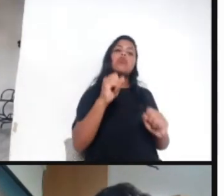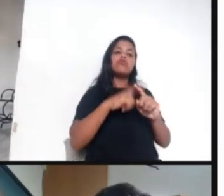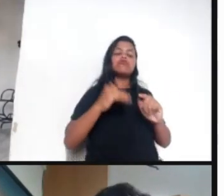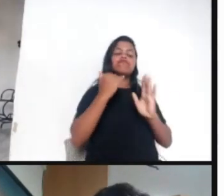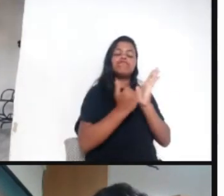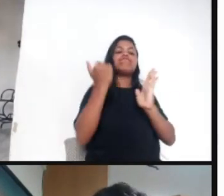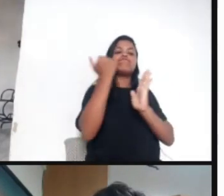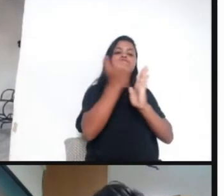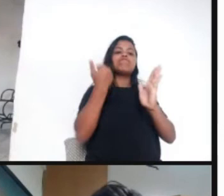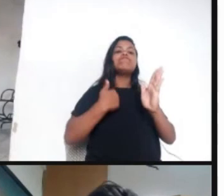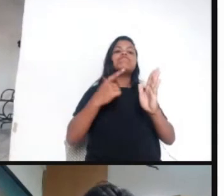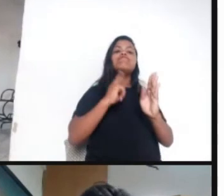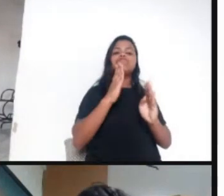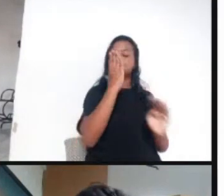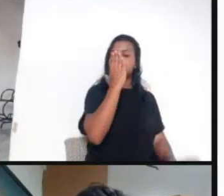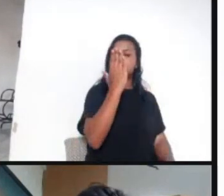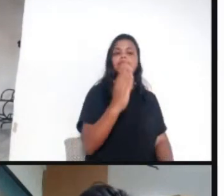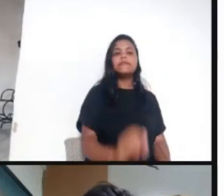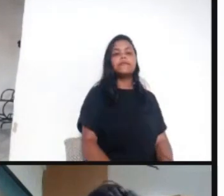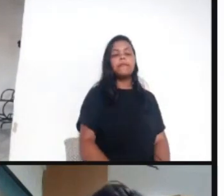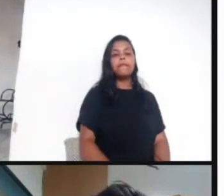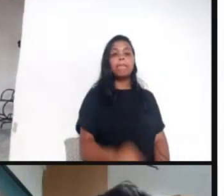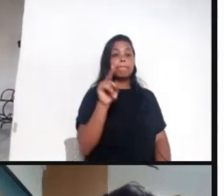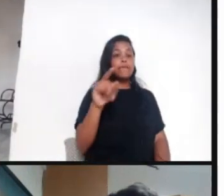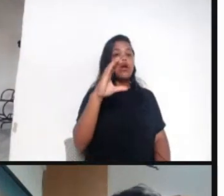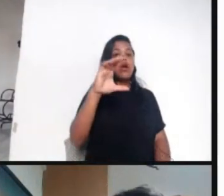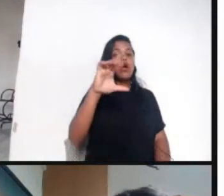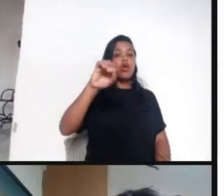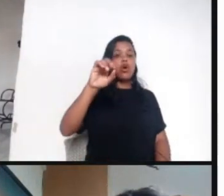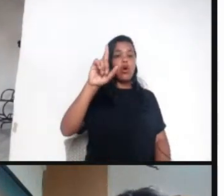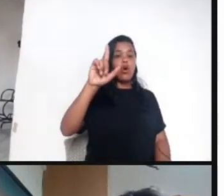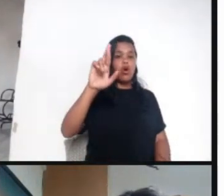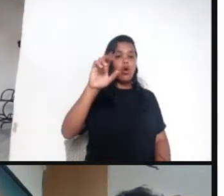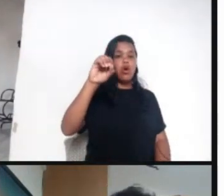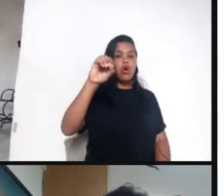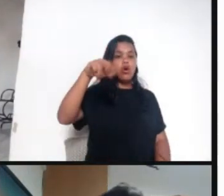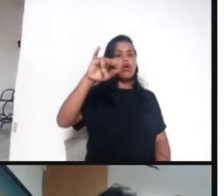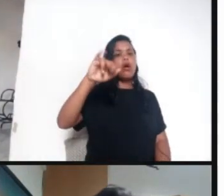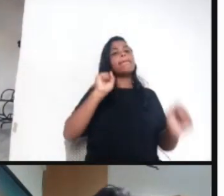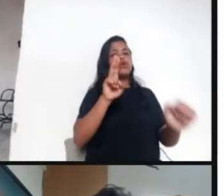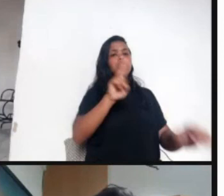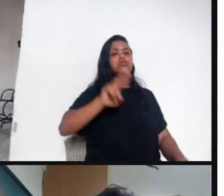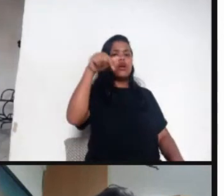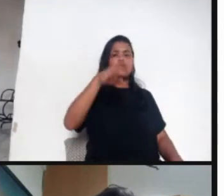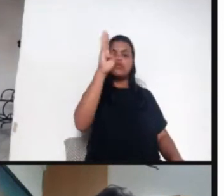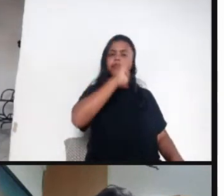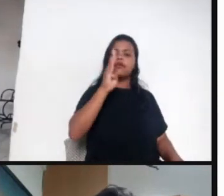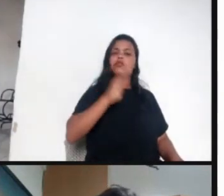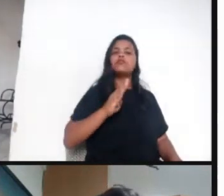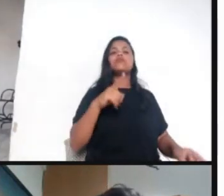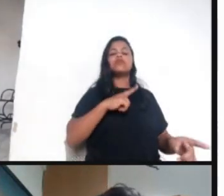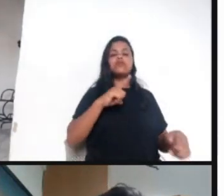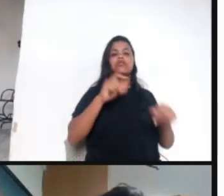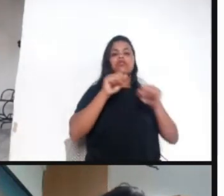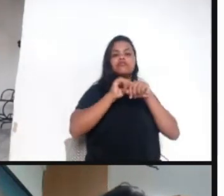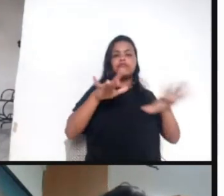na mão. Então, a hidroxicloroquina poderá ser utilizada aqui no Brasil. A gente tem uma replicação das